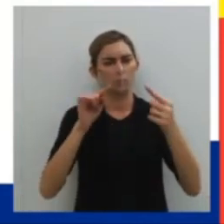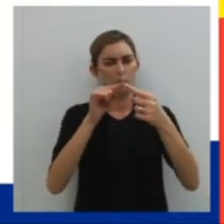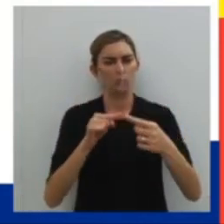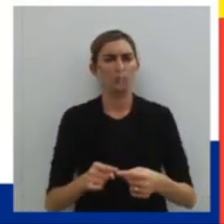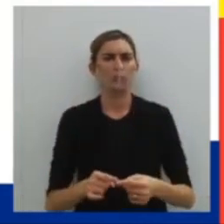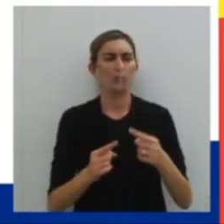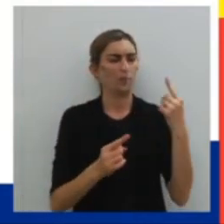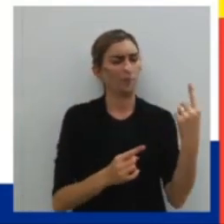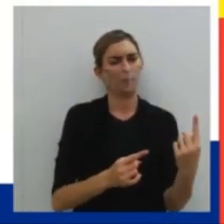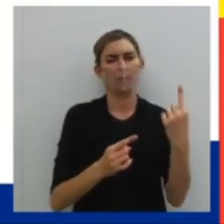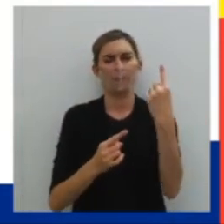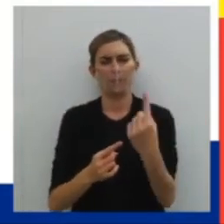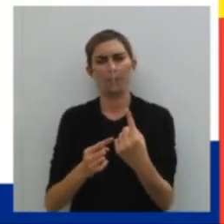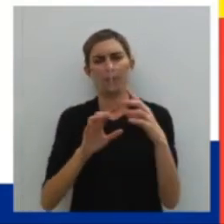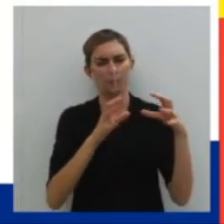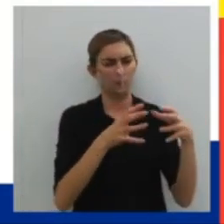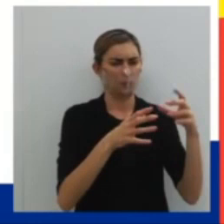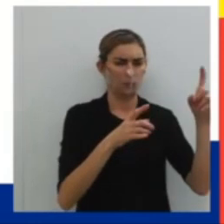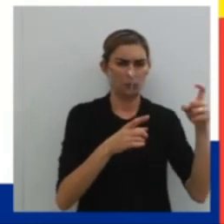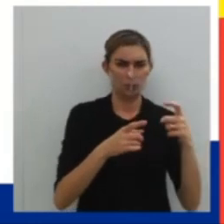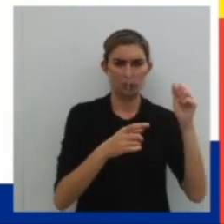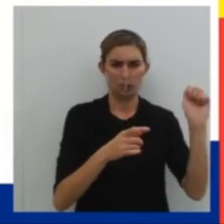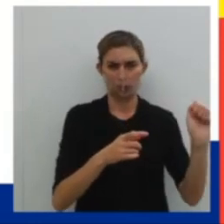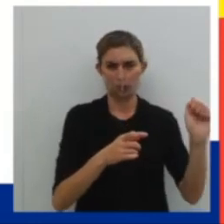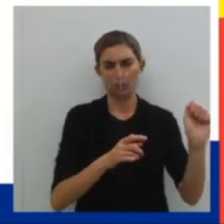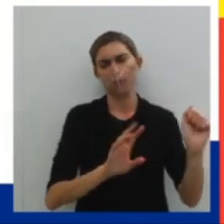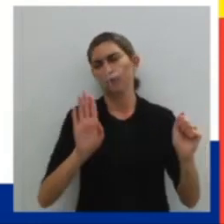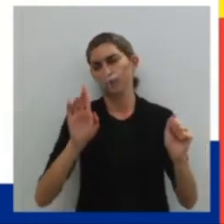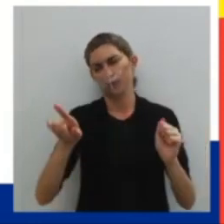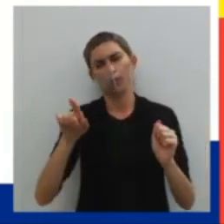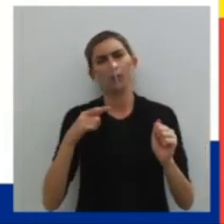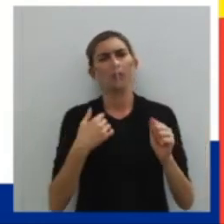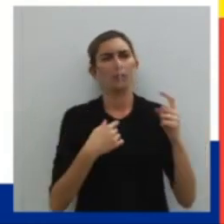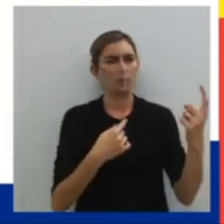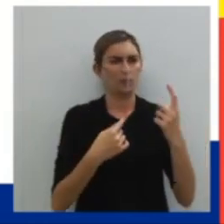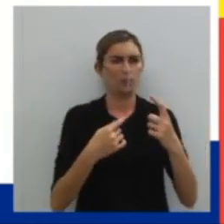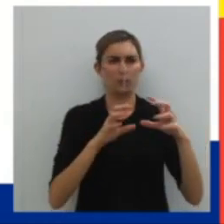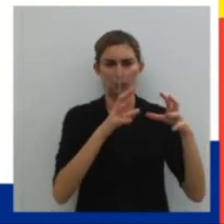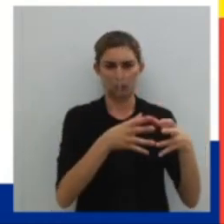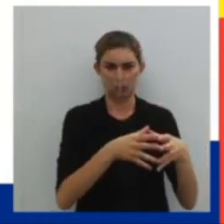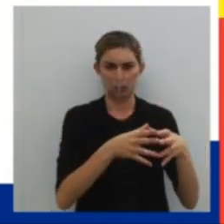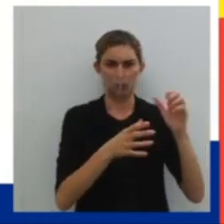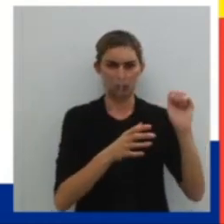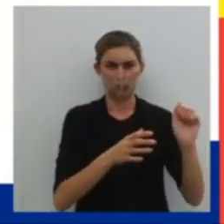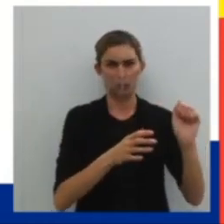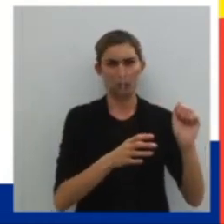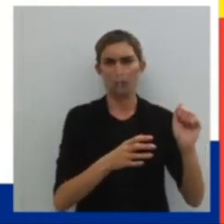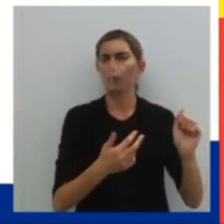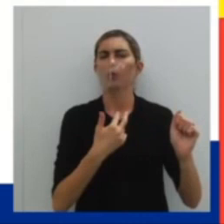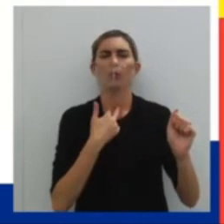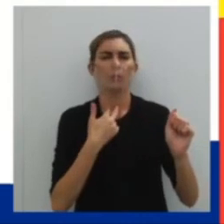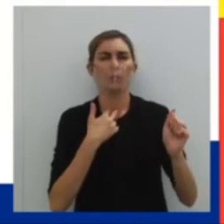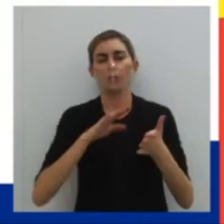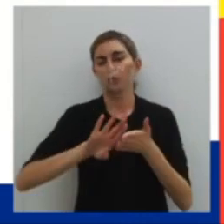associa cada elemento X de A, olha, cada elemento do conjunto A. Não